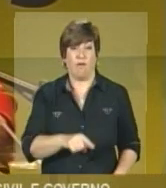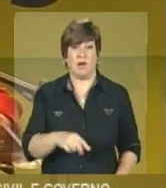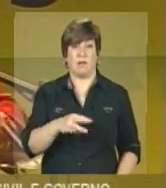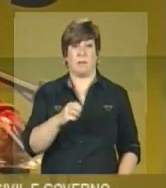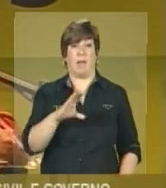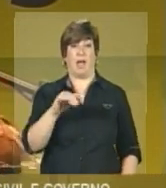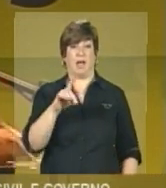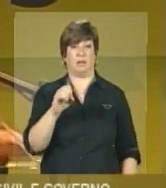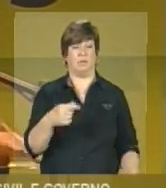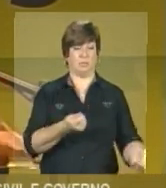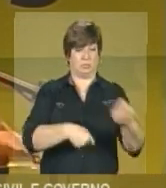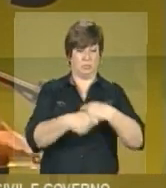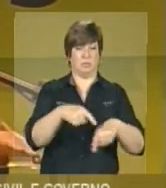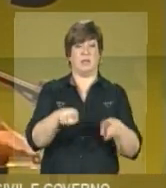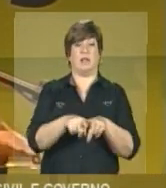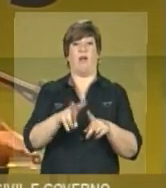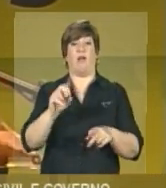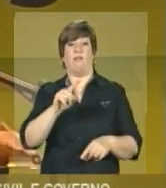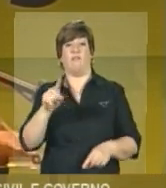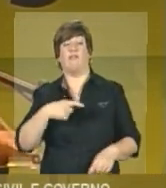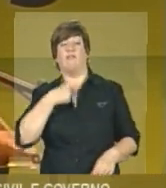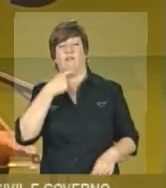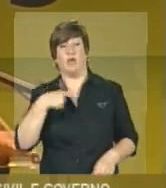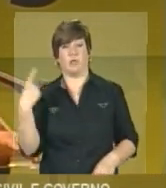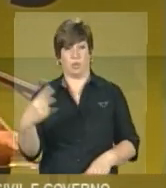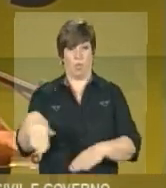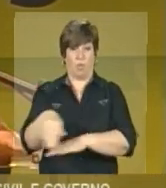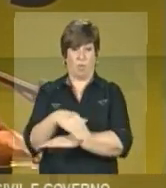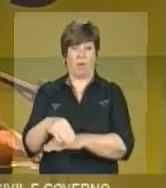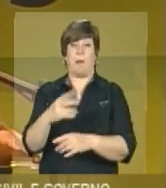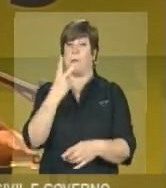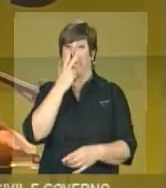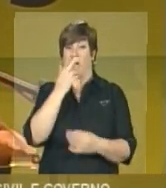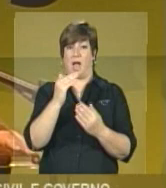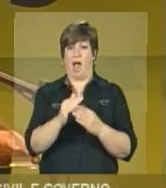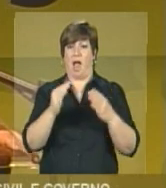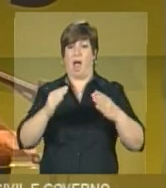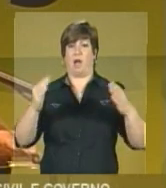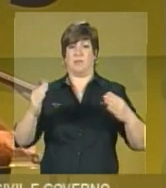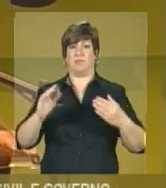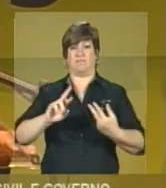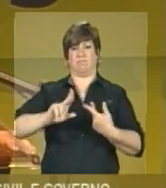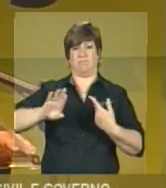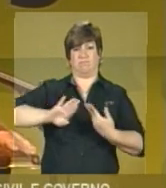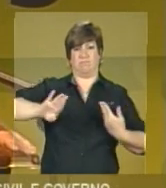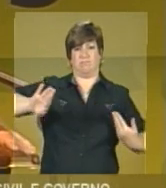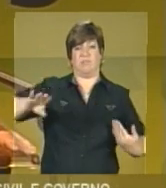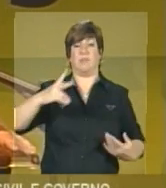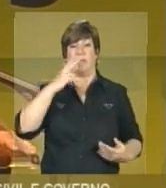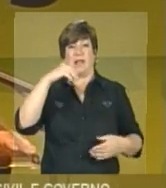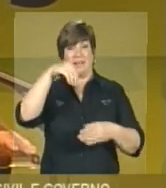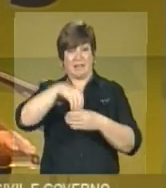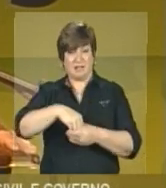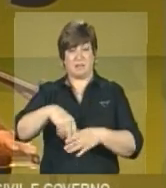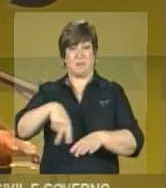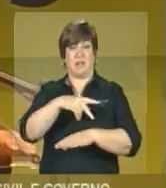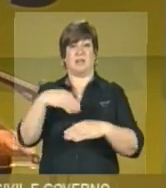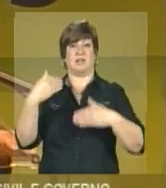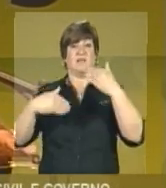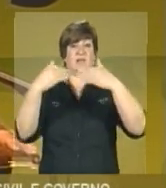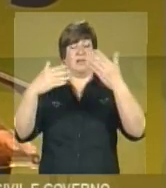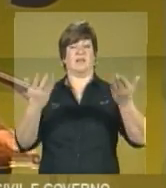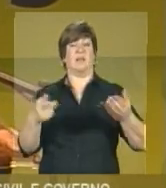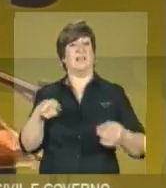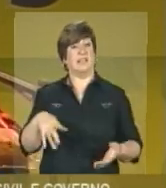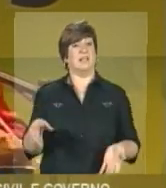das ruas parece aumentar cada vez mais nos países desenvolvidos,